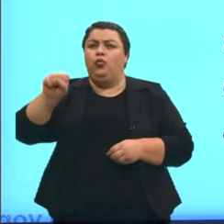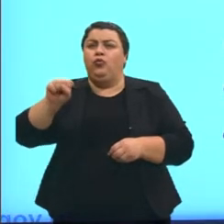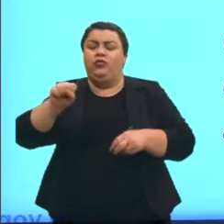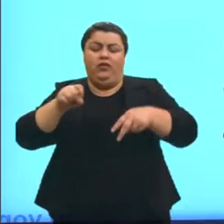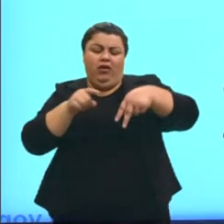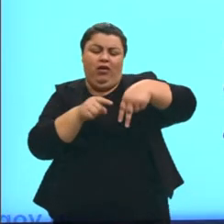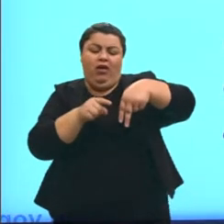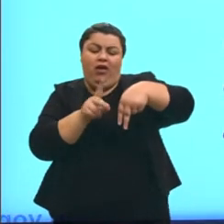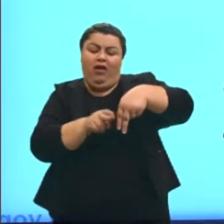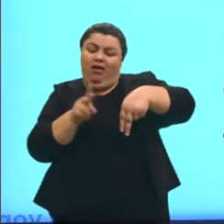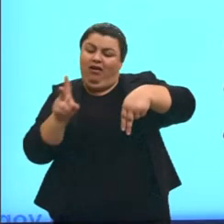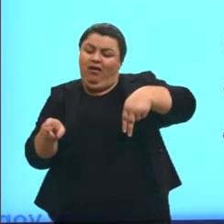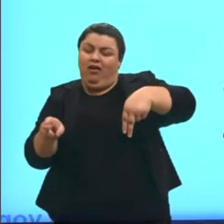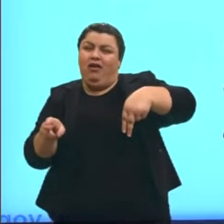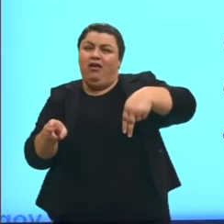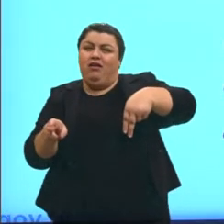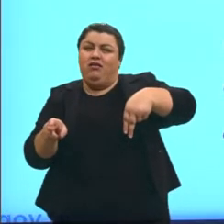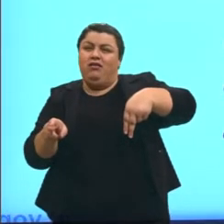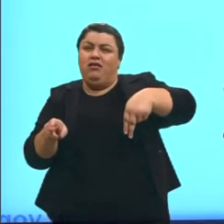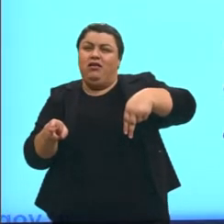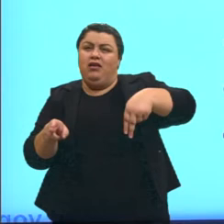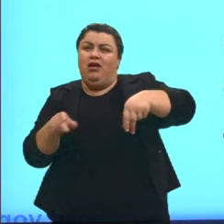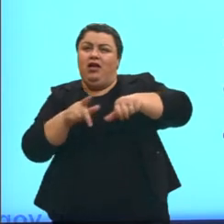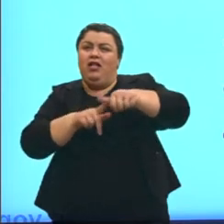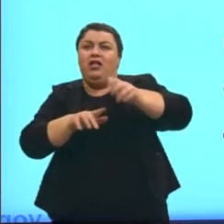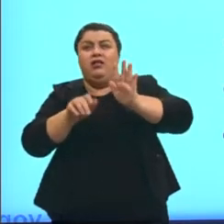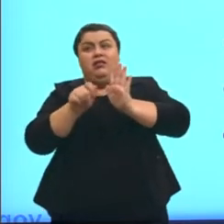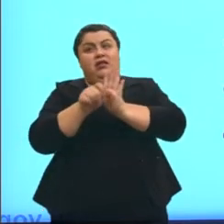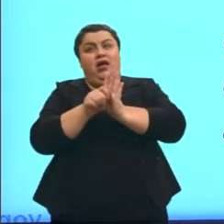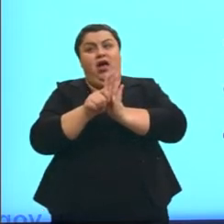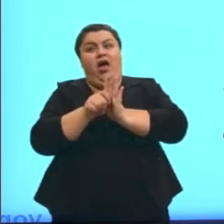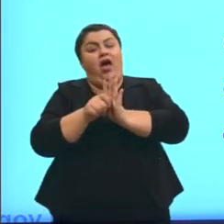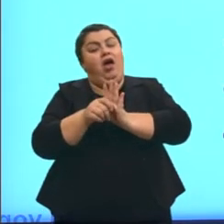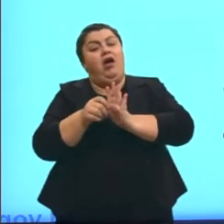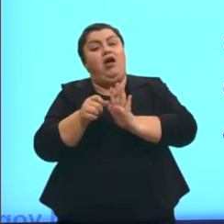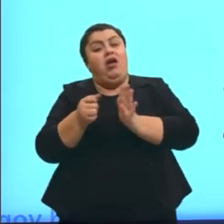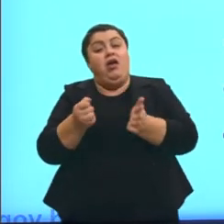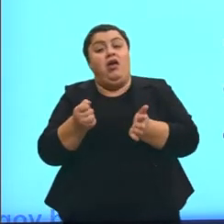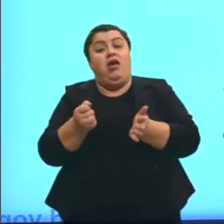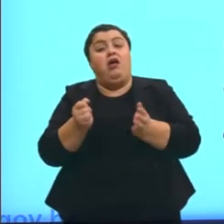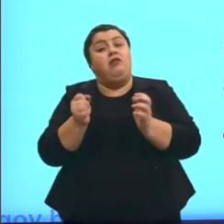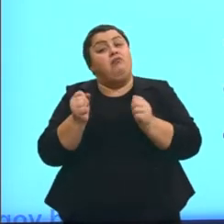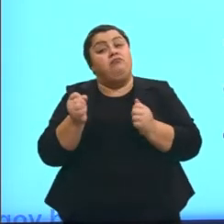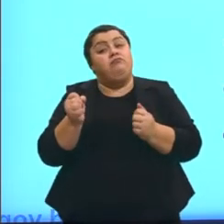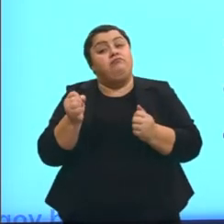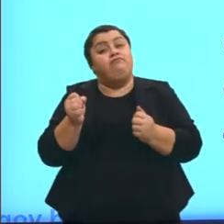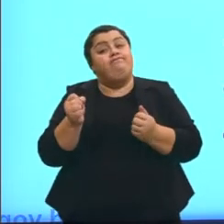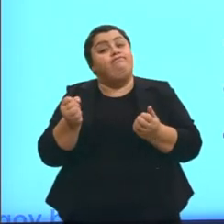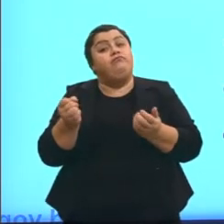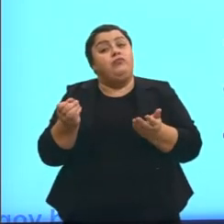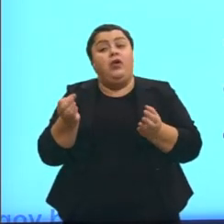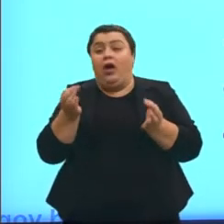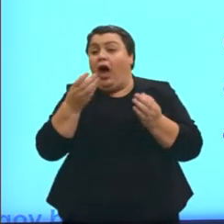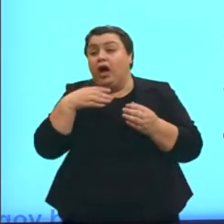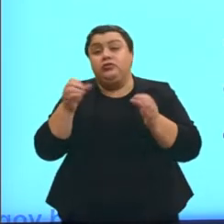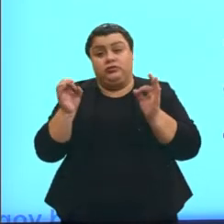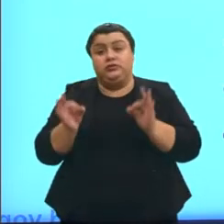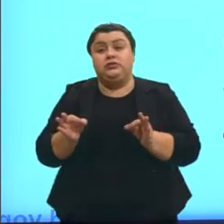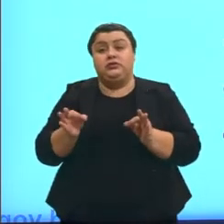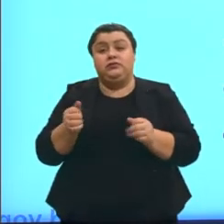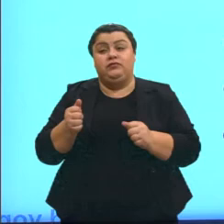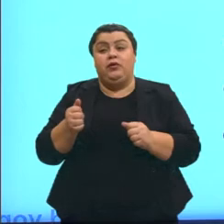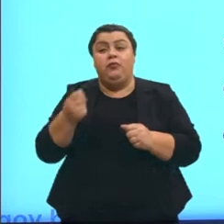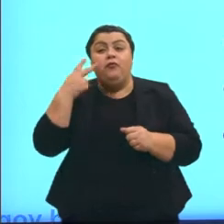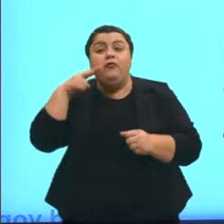né e nêutrons a letra A é verídico a gente pode afirmar Mas vamos descartar as outras né letra